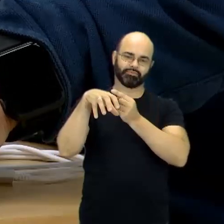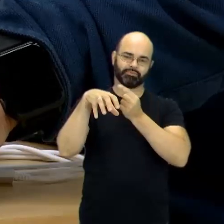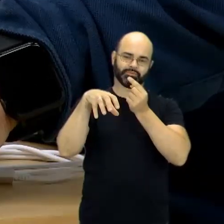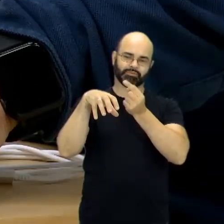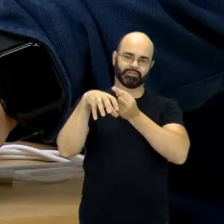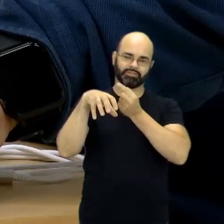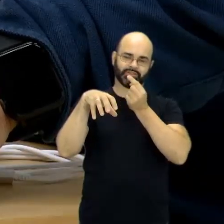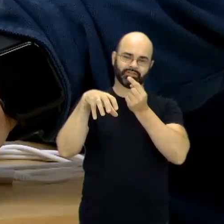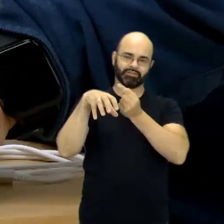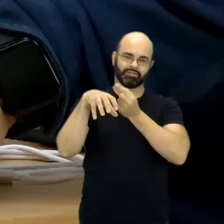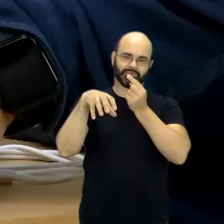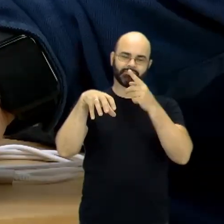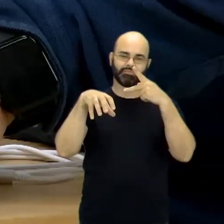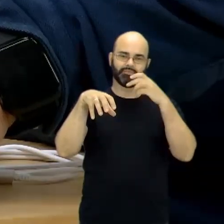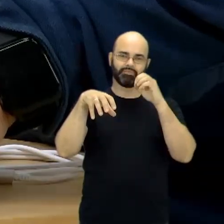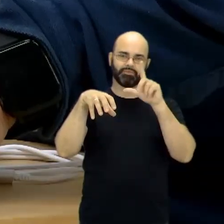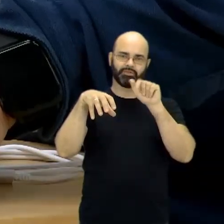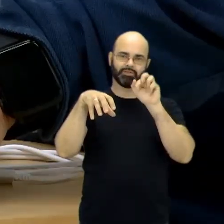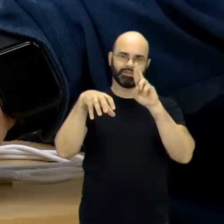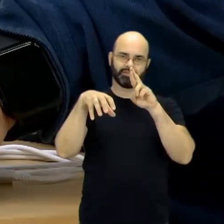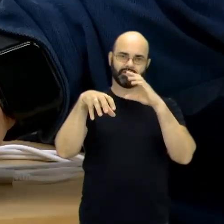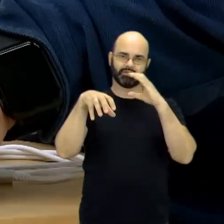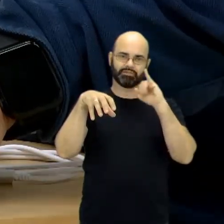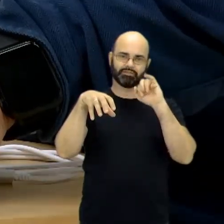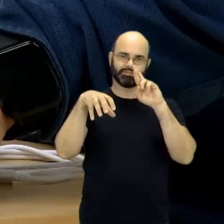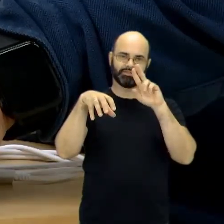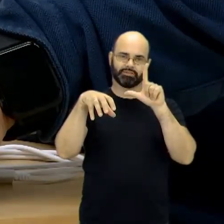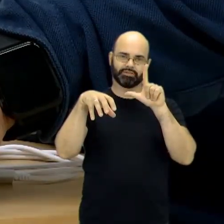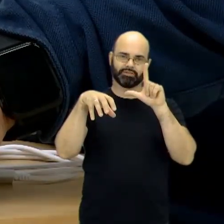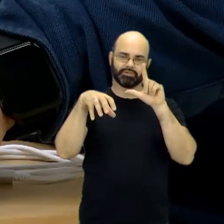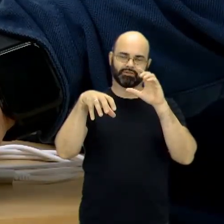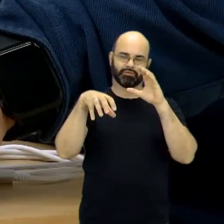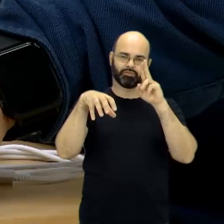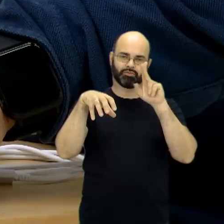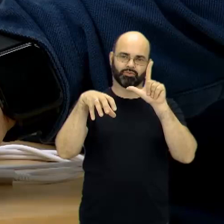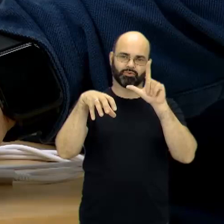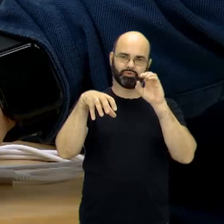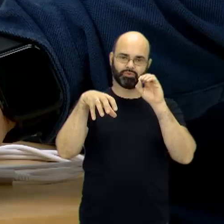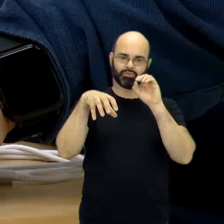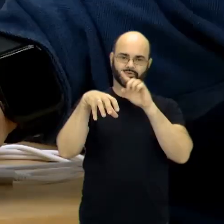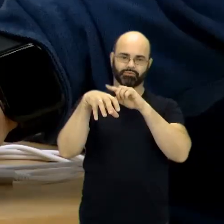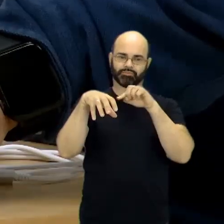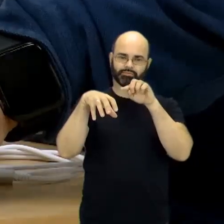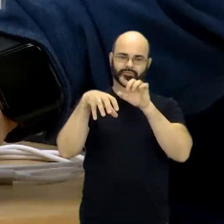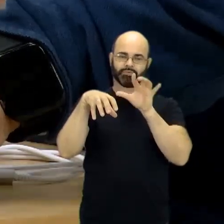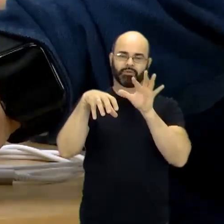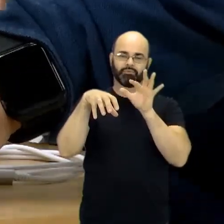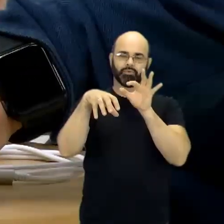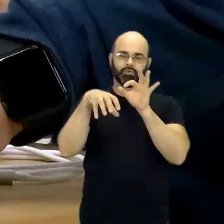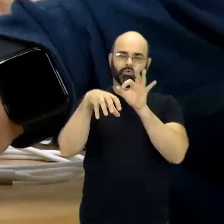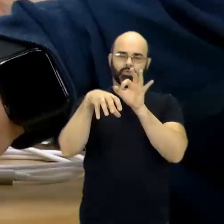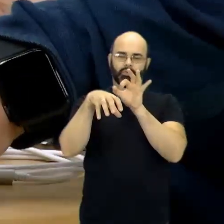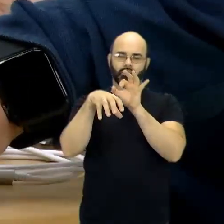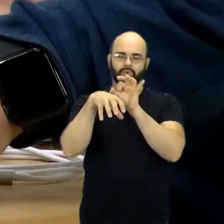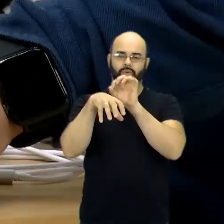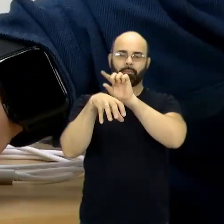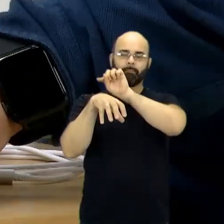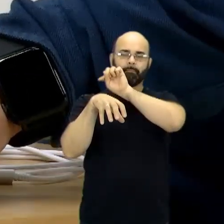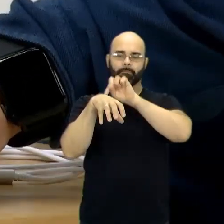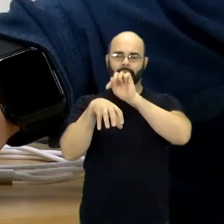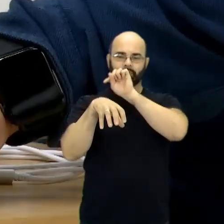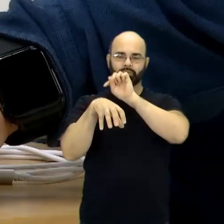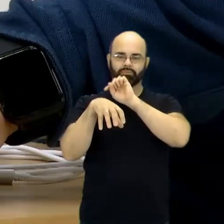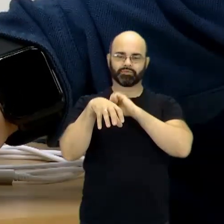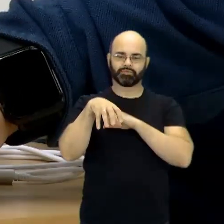que a gente inclusive de círculo Polar né Professor colar aqui esse ciclo vai ficando cada vez menor e aqui a gente imagina que é um ponto aí tava